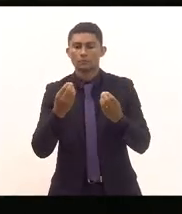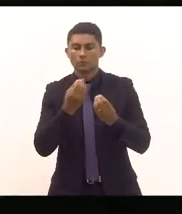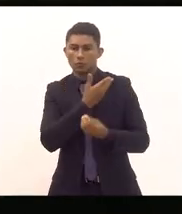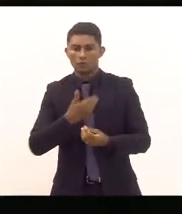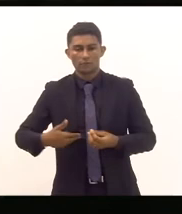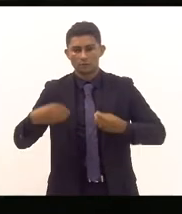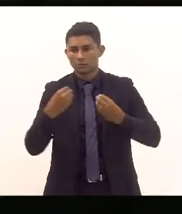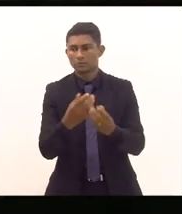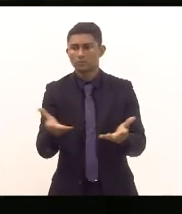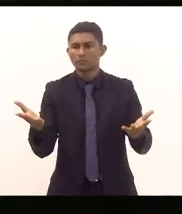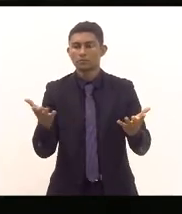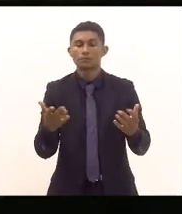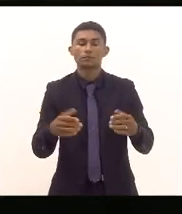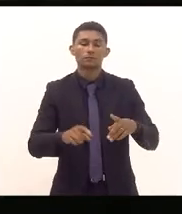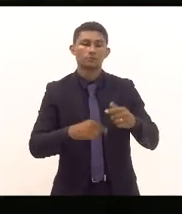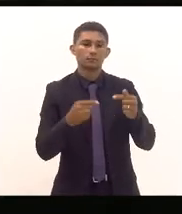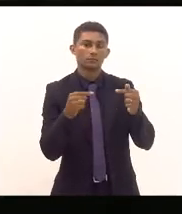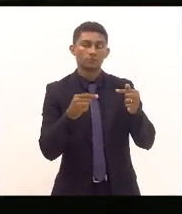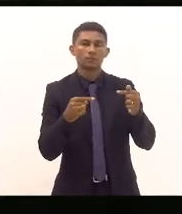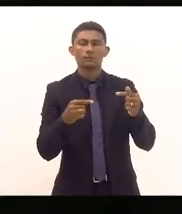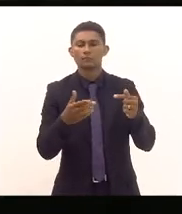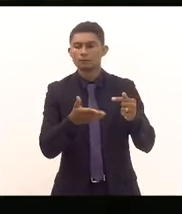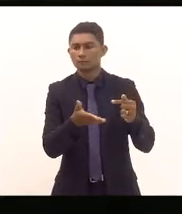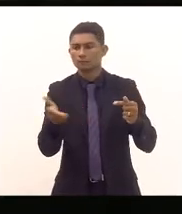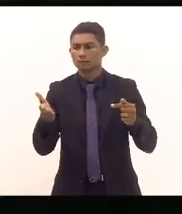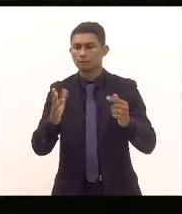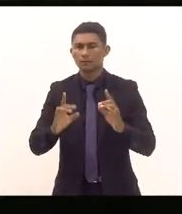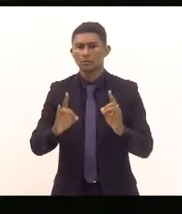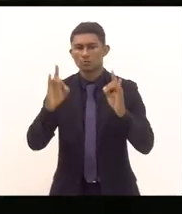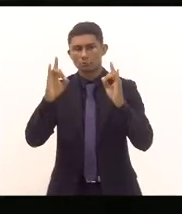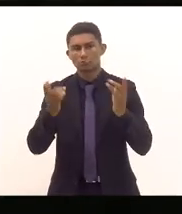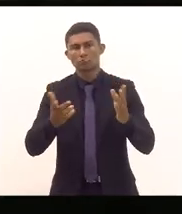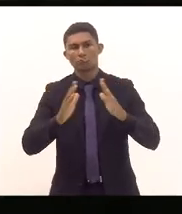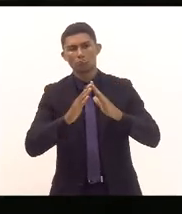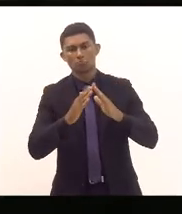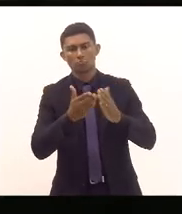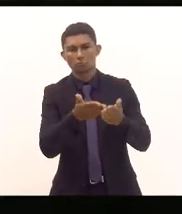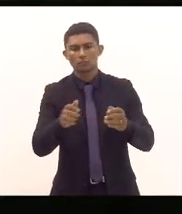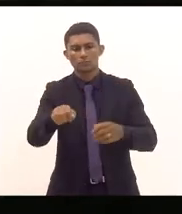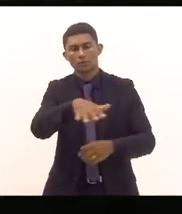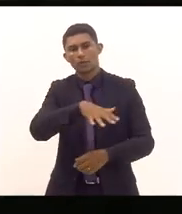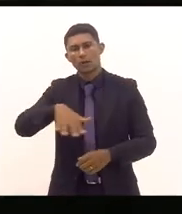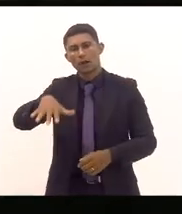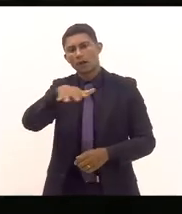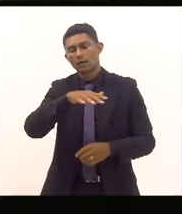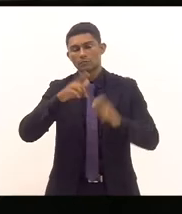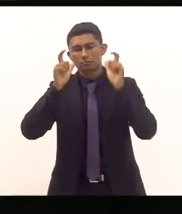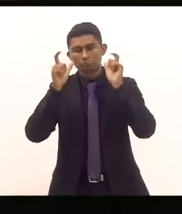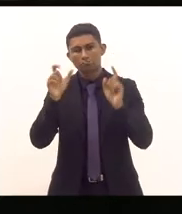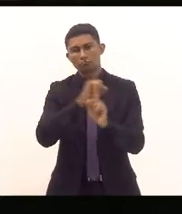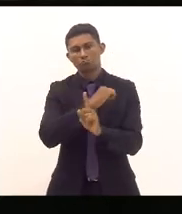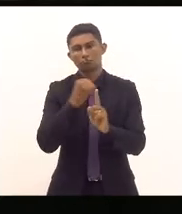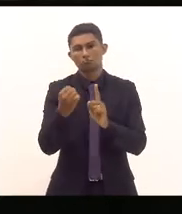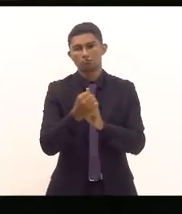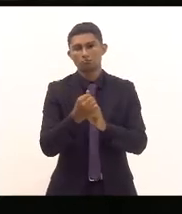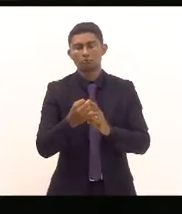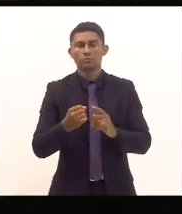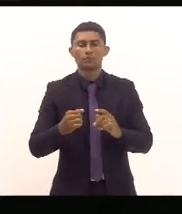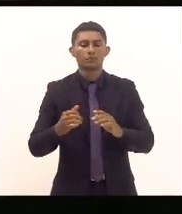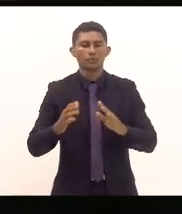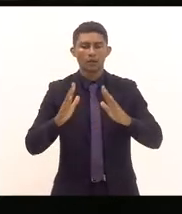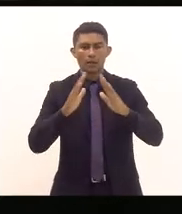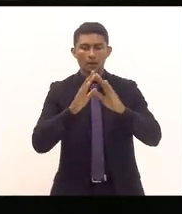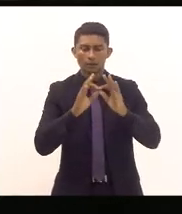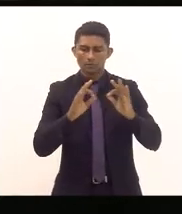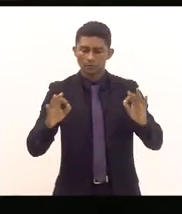municipais sétimo Imóveis situados em áreas de interesse social para residências e até 65 metros